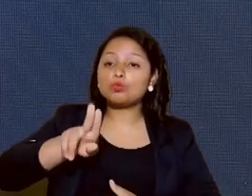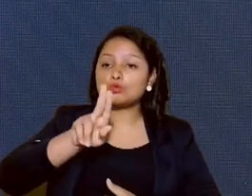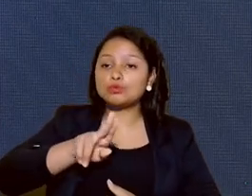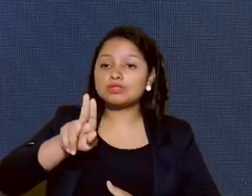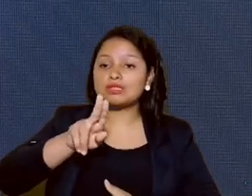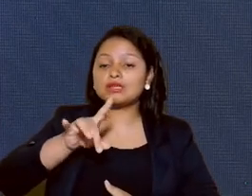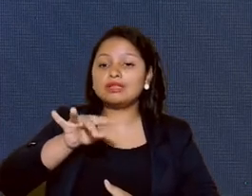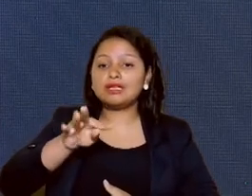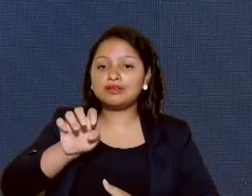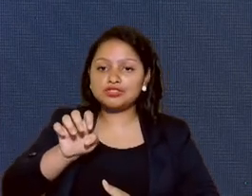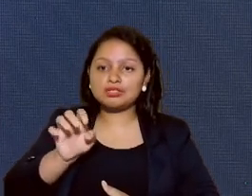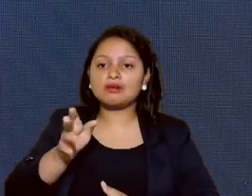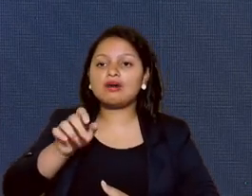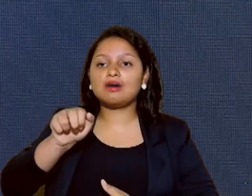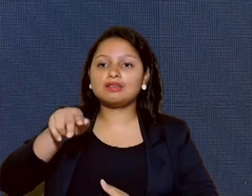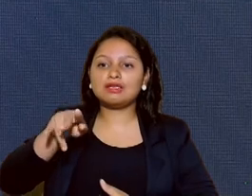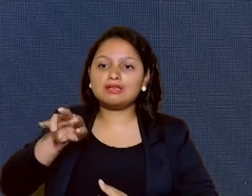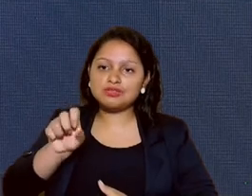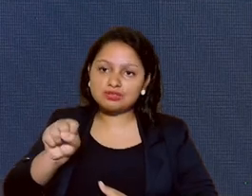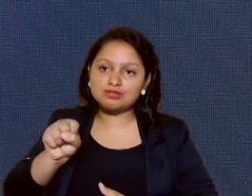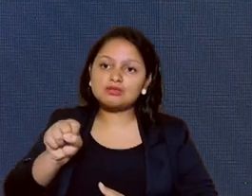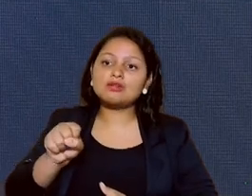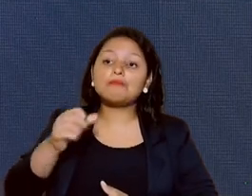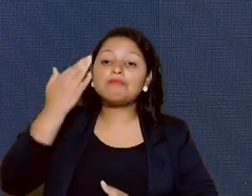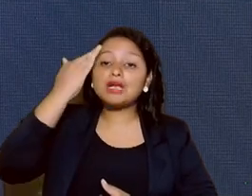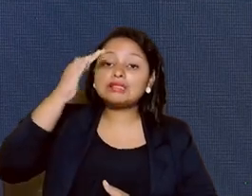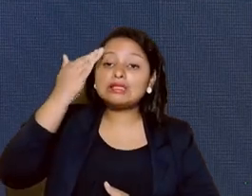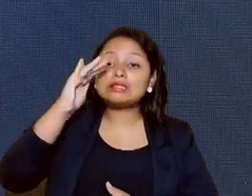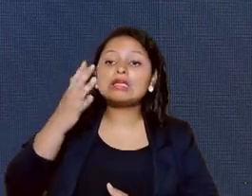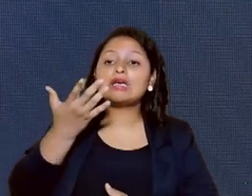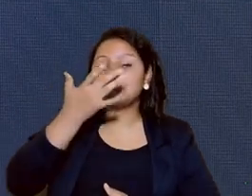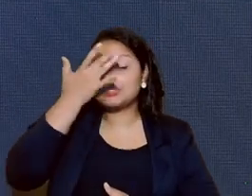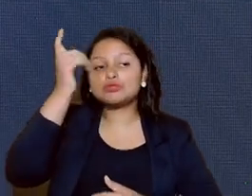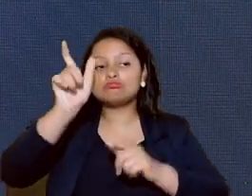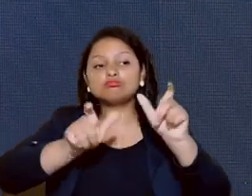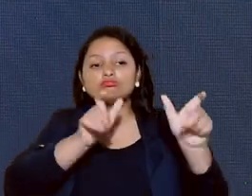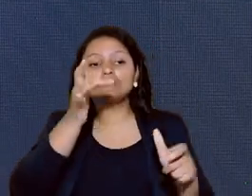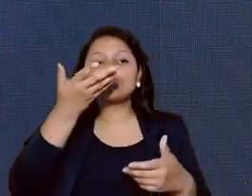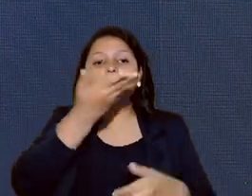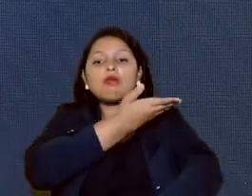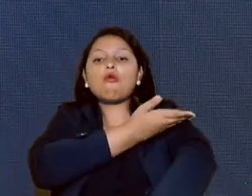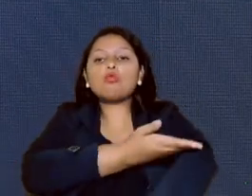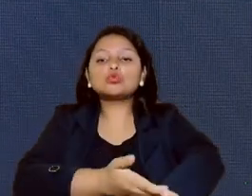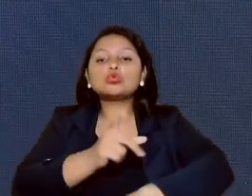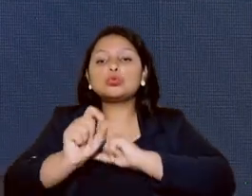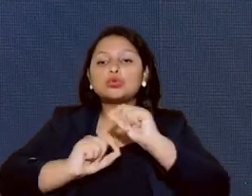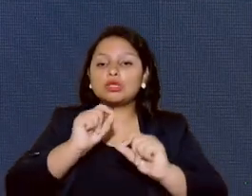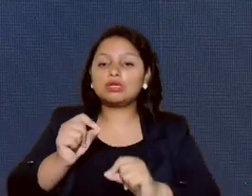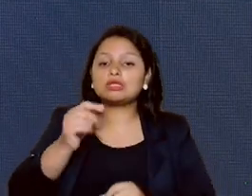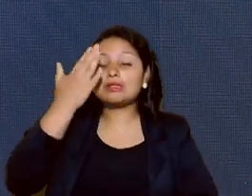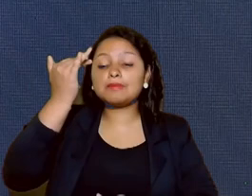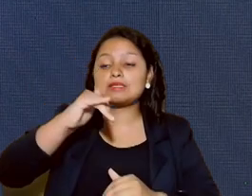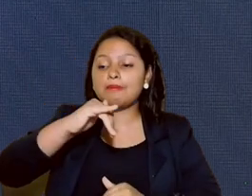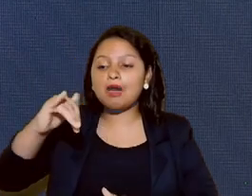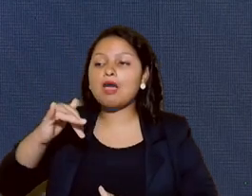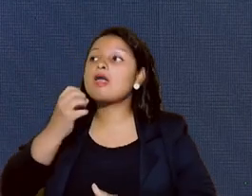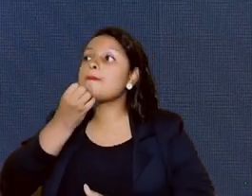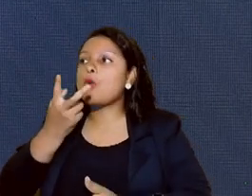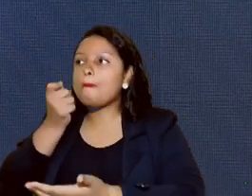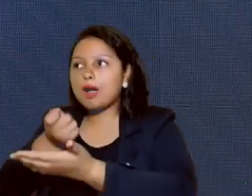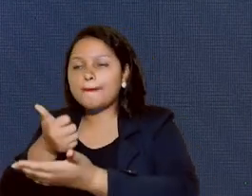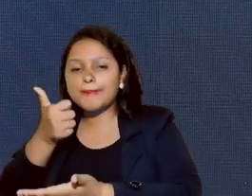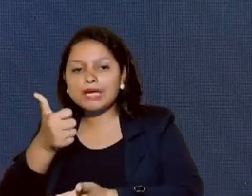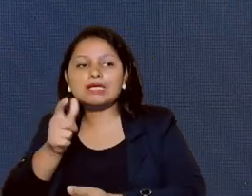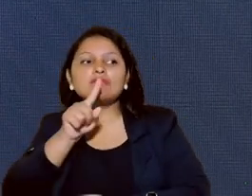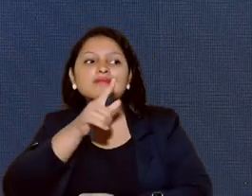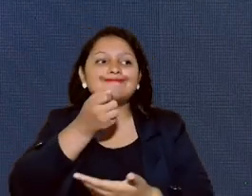inteligência artificial para entender o comportamento dos teus clientes os padrões dos seus clientes saber separar o bom pagador do pagador não